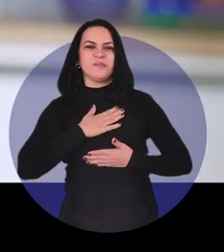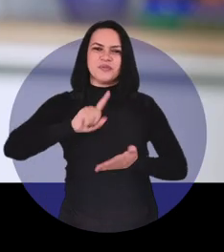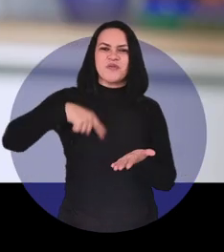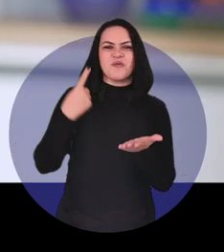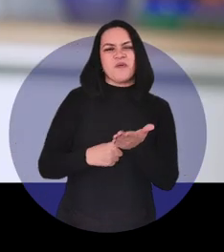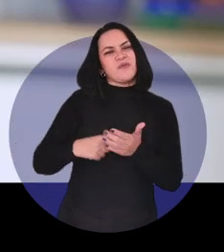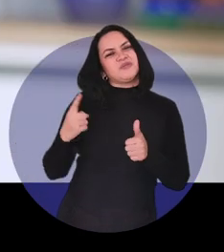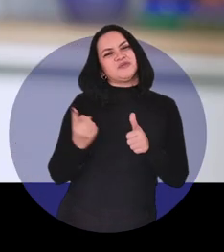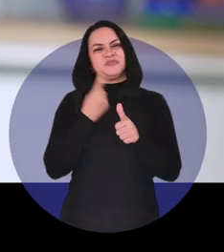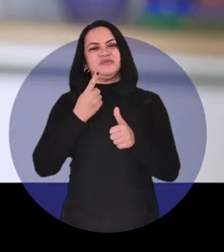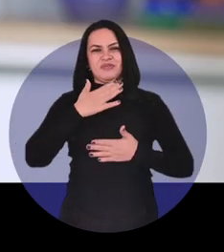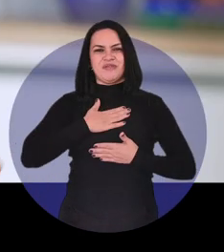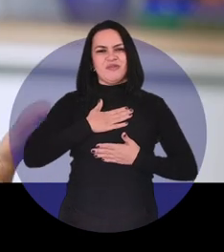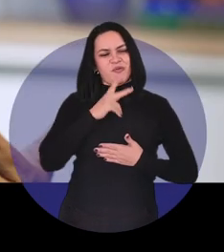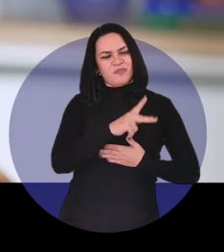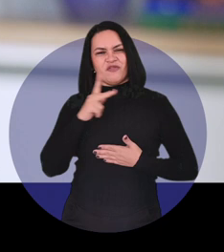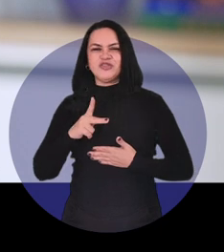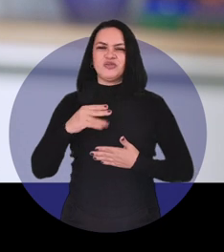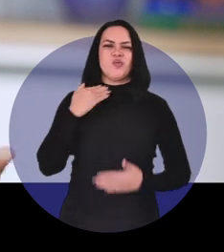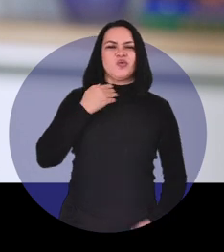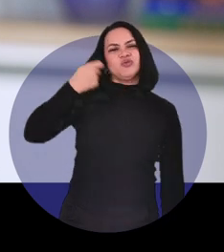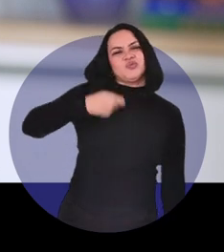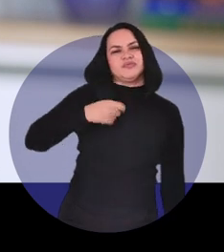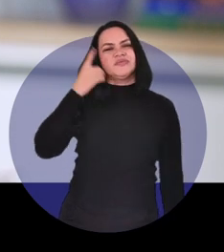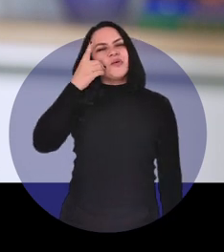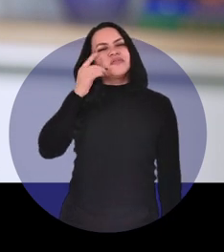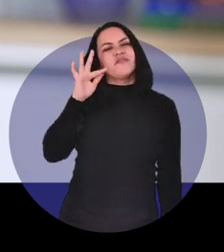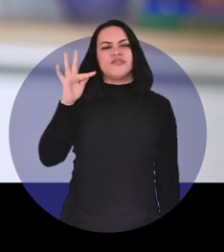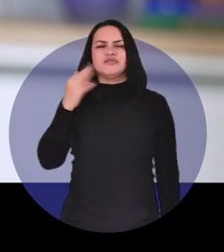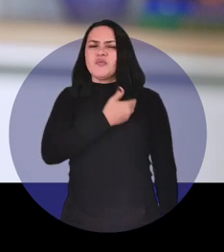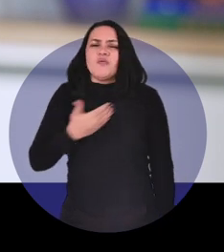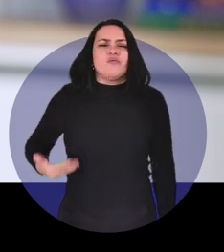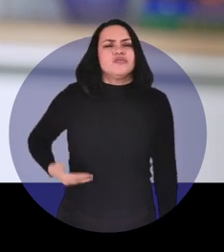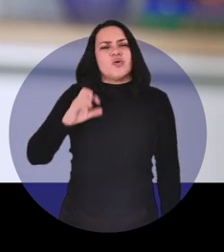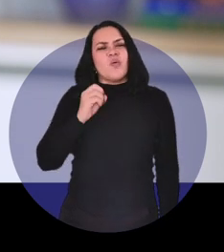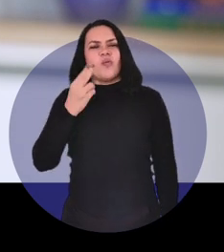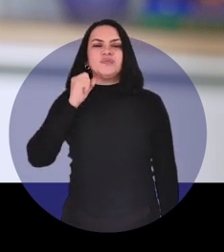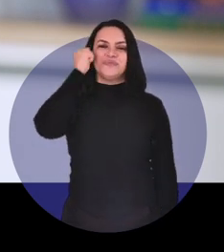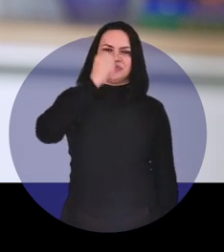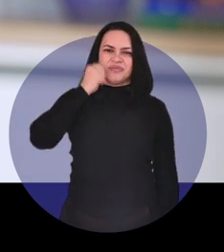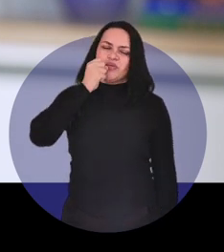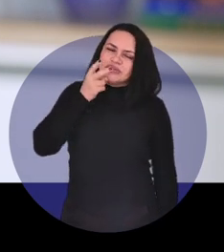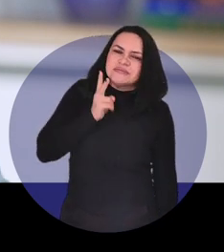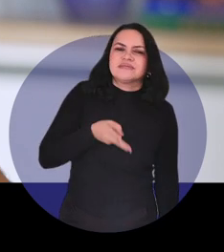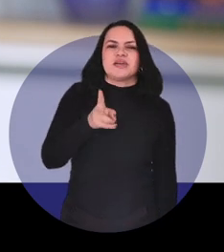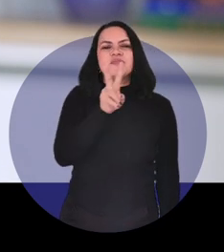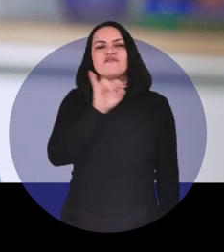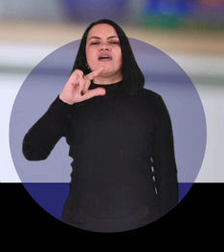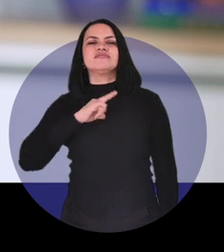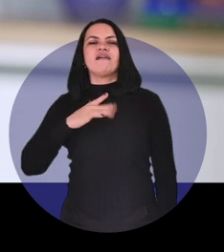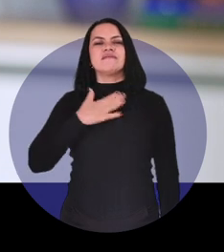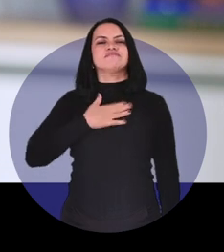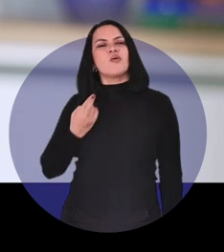O meu compromisso primeiro, seja como professor, juiz, deputado federal, governador ou senador,